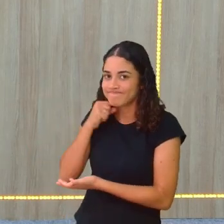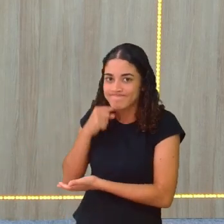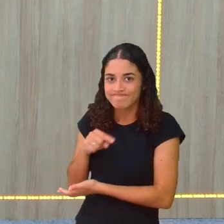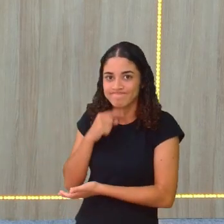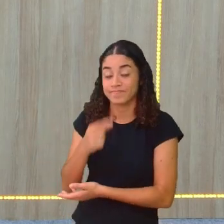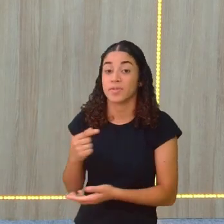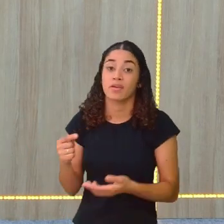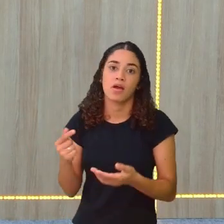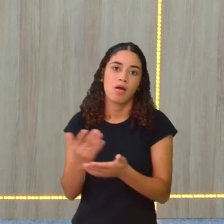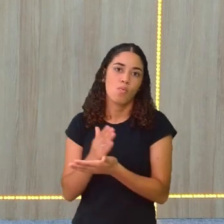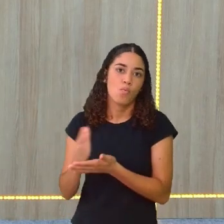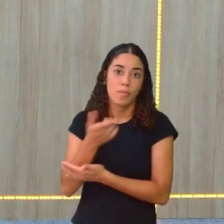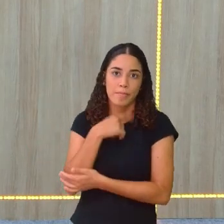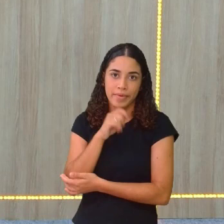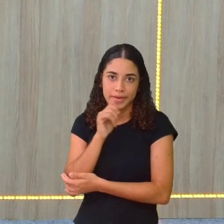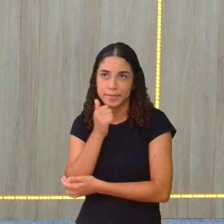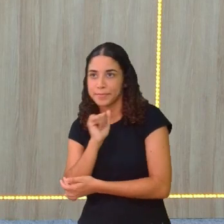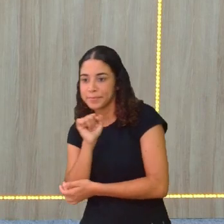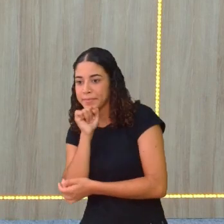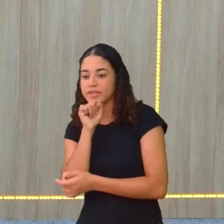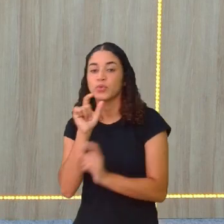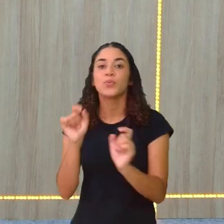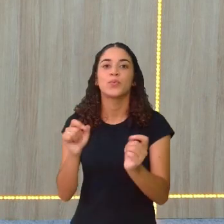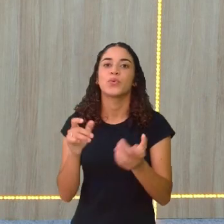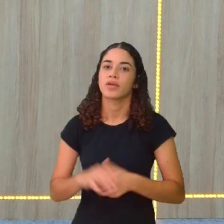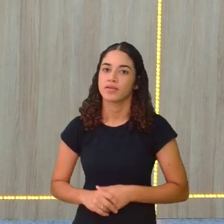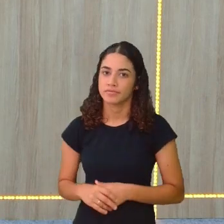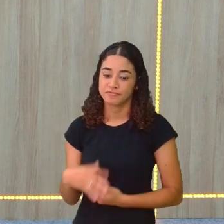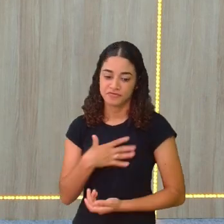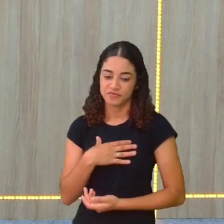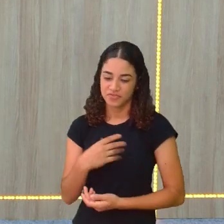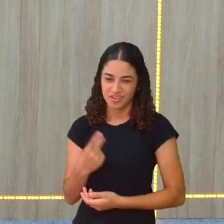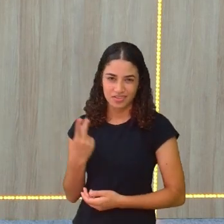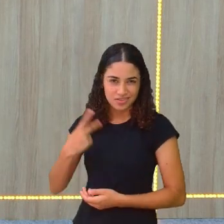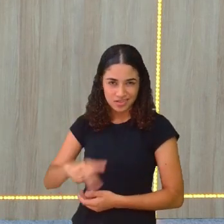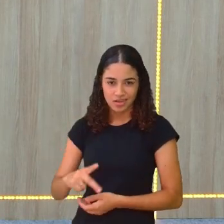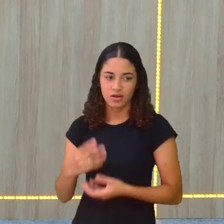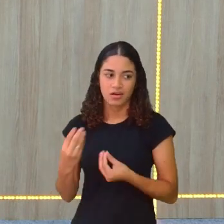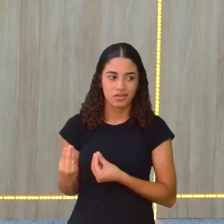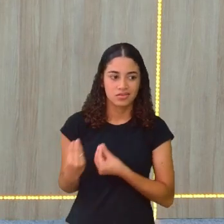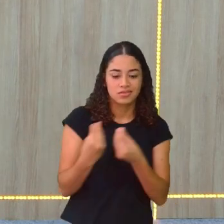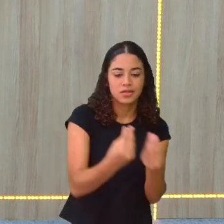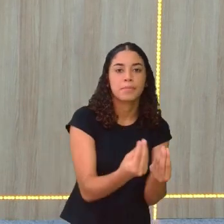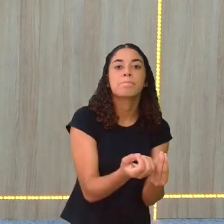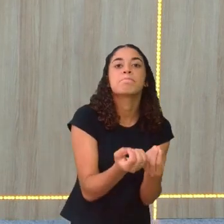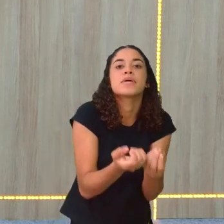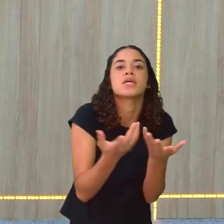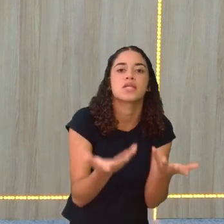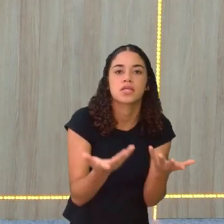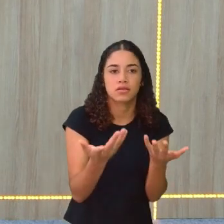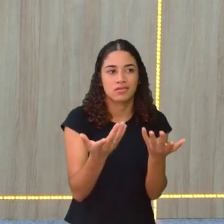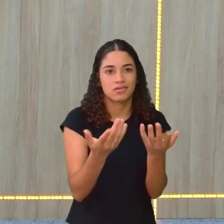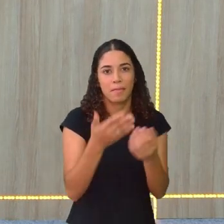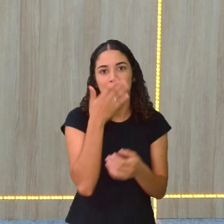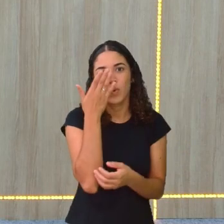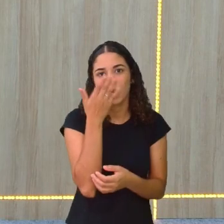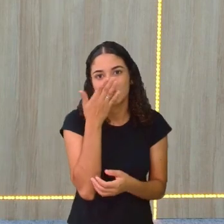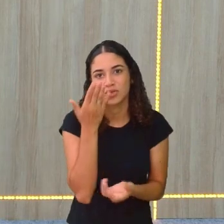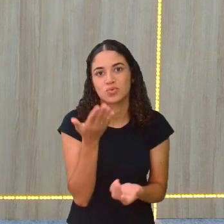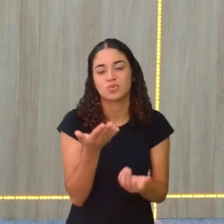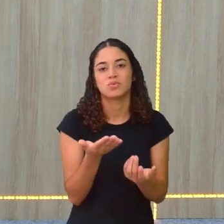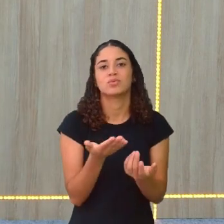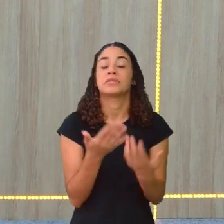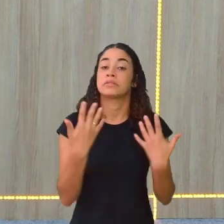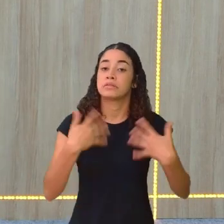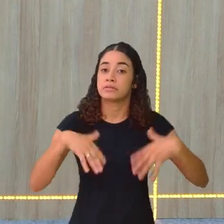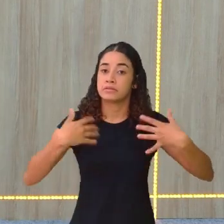né, para a prostituição e os filhos para o trabalho forçado, né, em alguns outros locais. Então, para evitar isso,